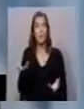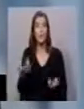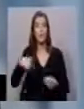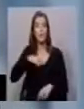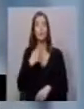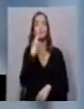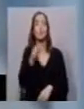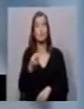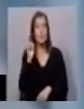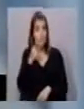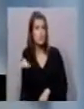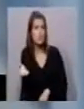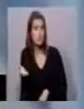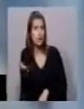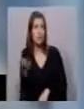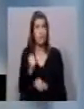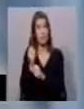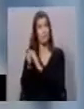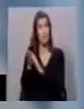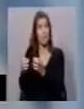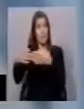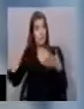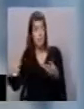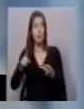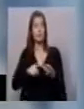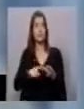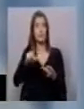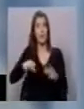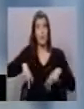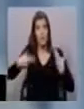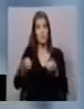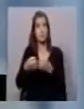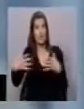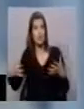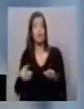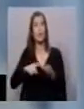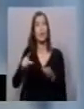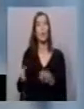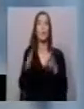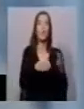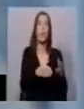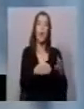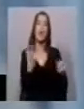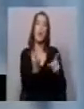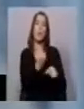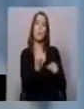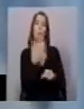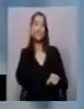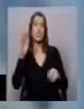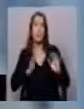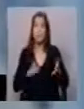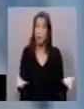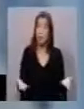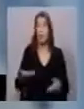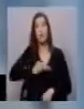perguntamos, não é importante? Cria mais emprego, cria mais riqueza, por outro lado reduz as importações, reduz a dívida